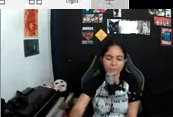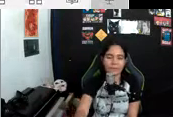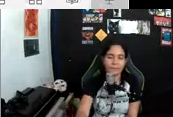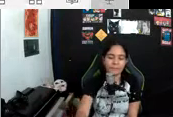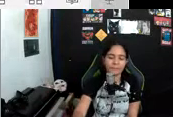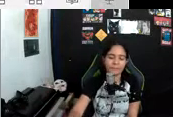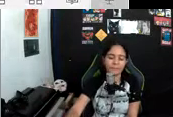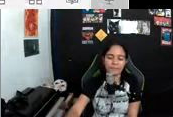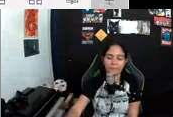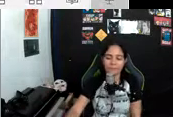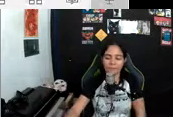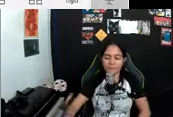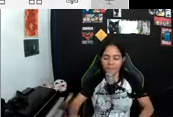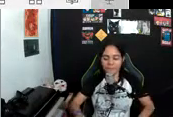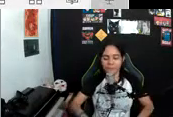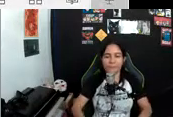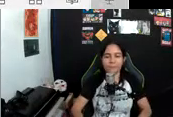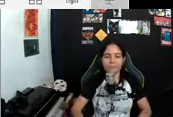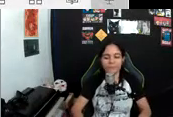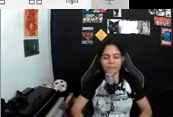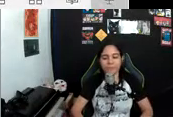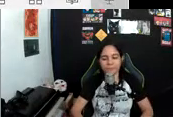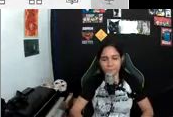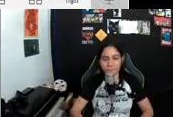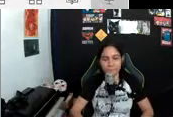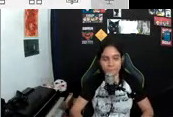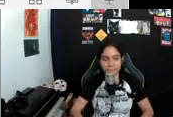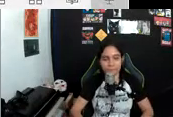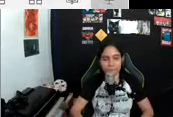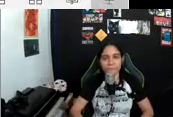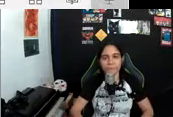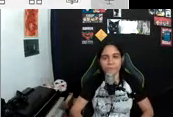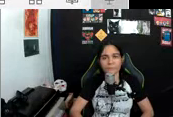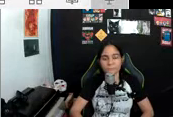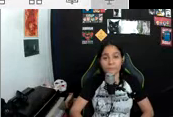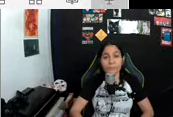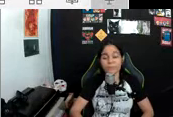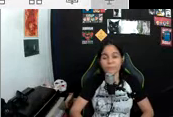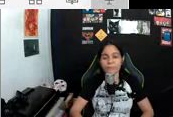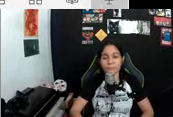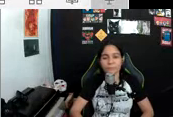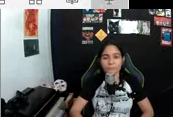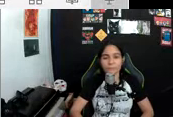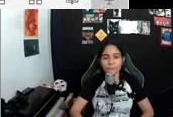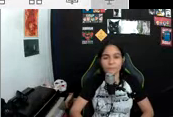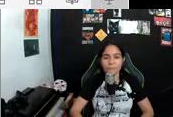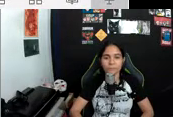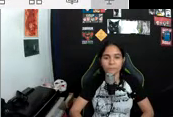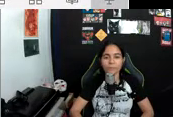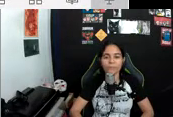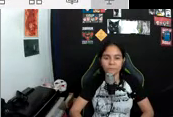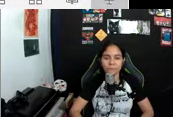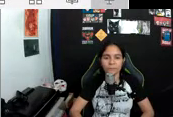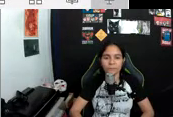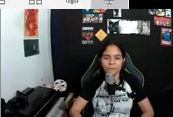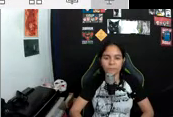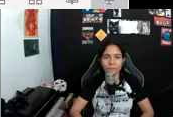Aí o que é que acontece? Quando é uma coisa assim grave, não, eu tava com dor de cabeça. Se vem